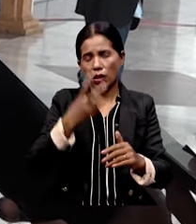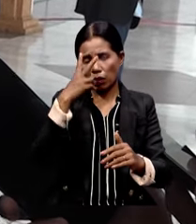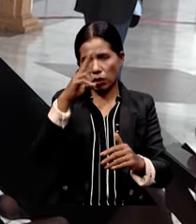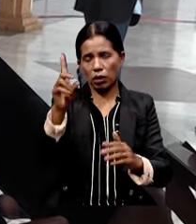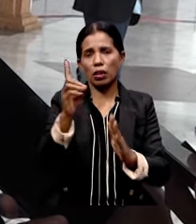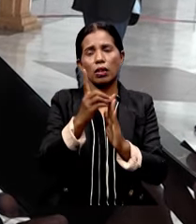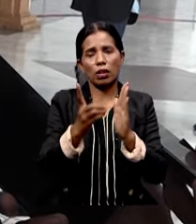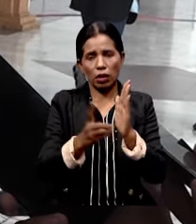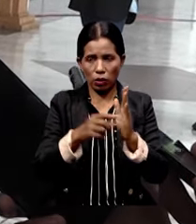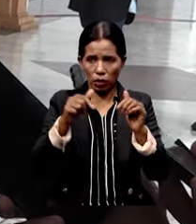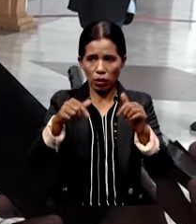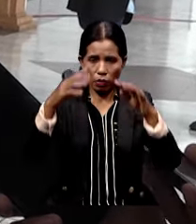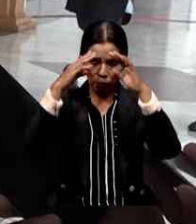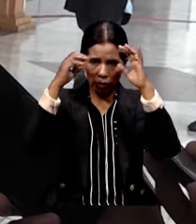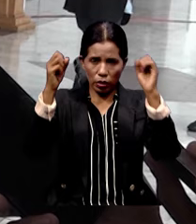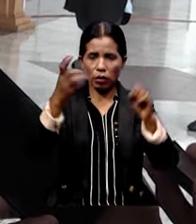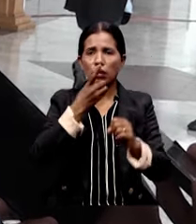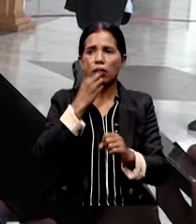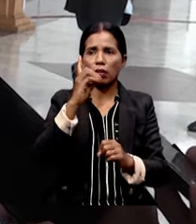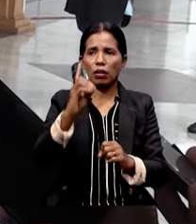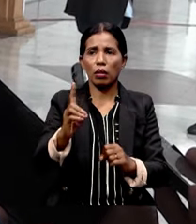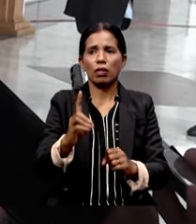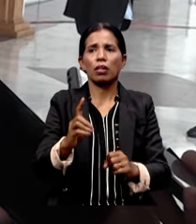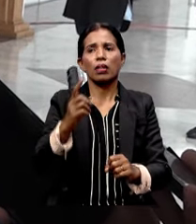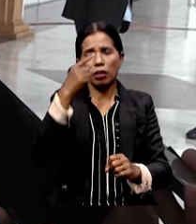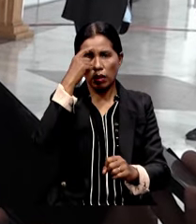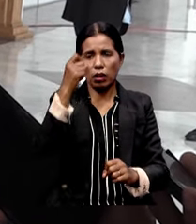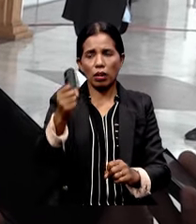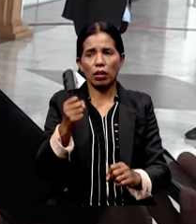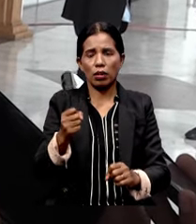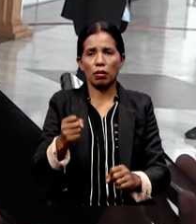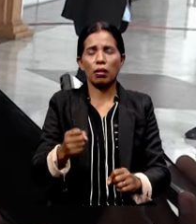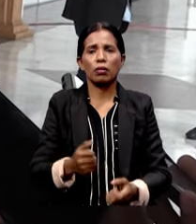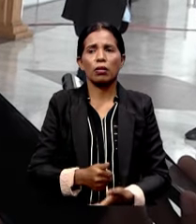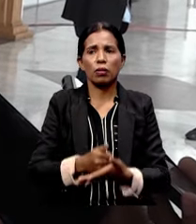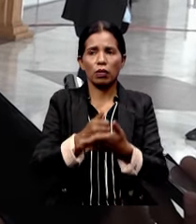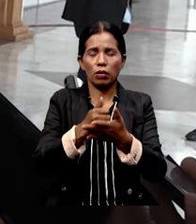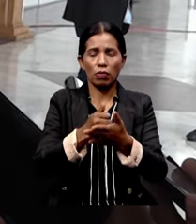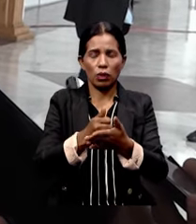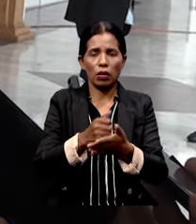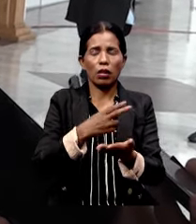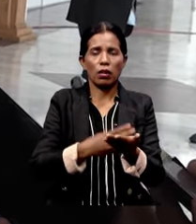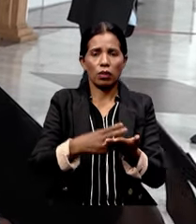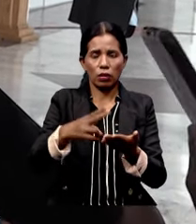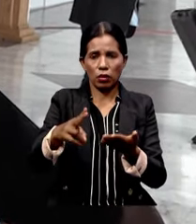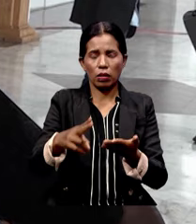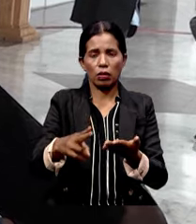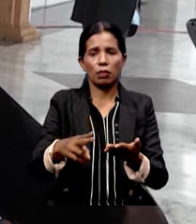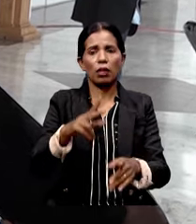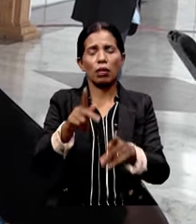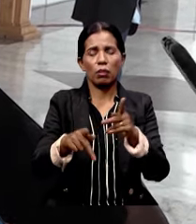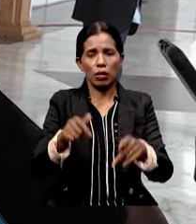e deném, Presidente declara e razões humanitárias, a tu foi indulto, basira na rua.